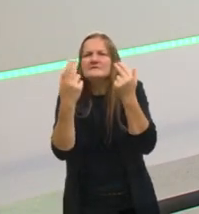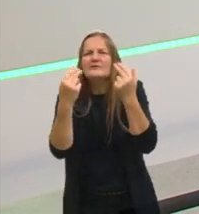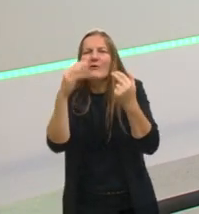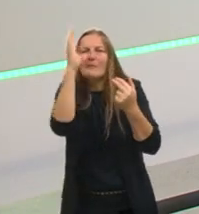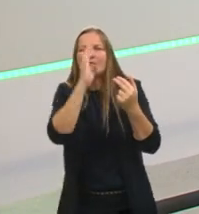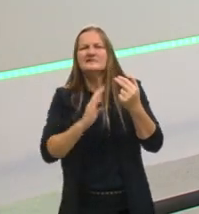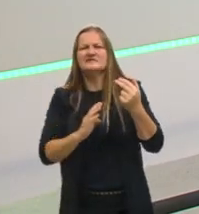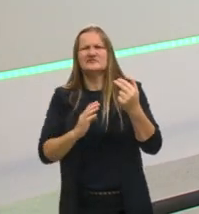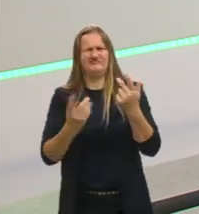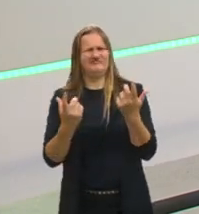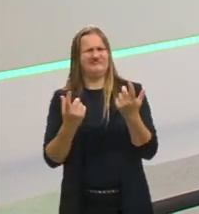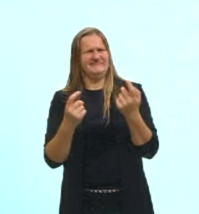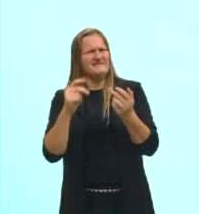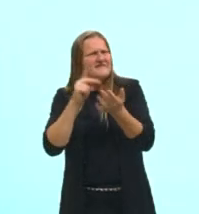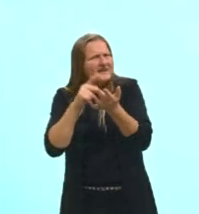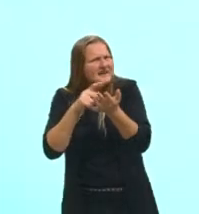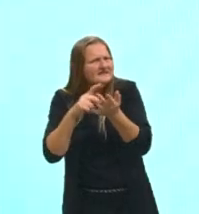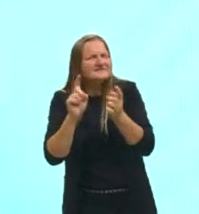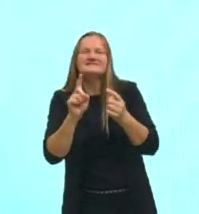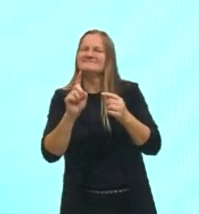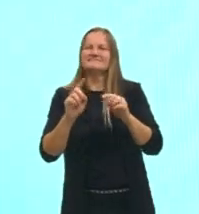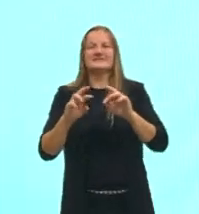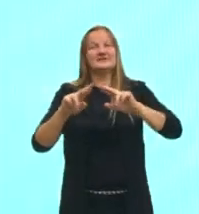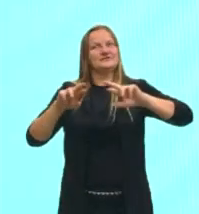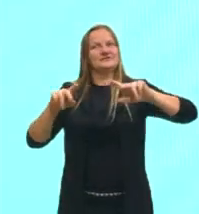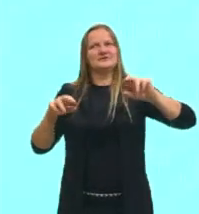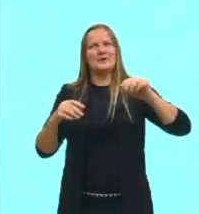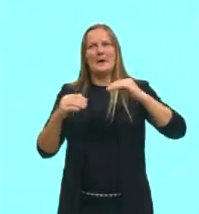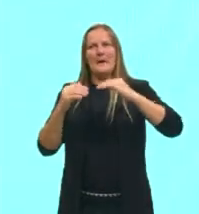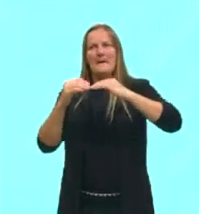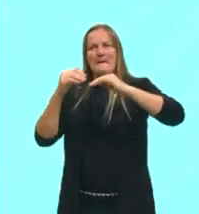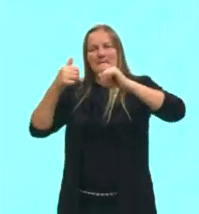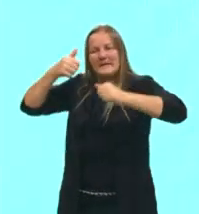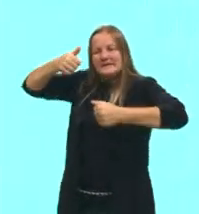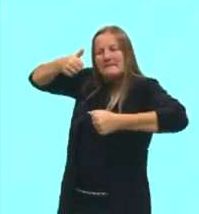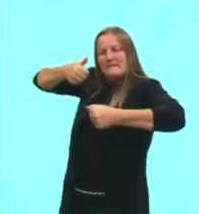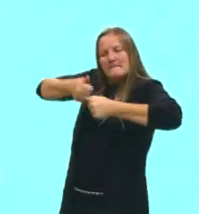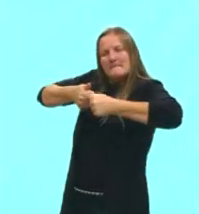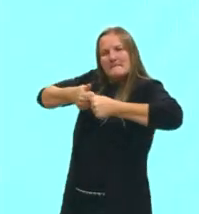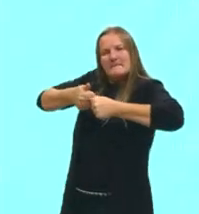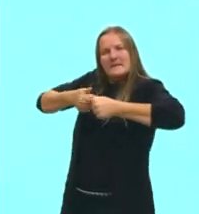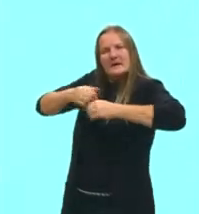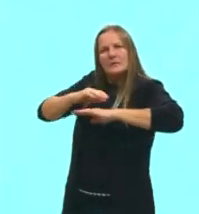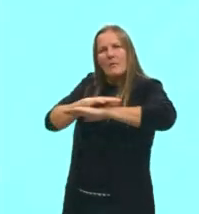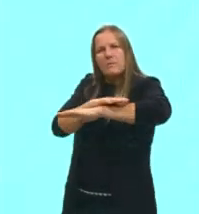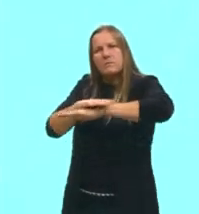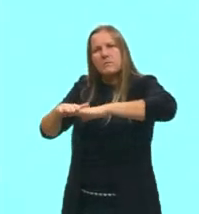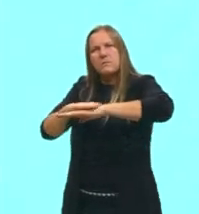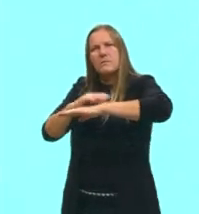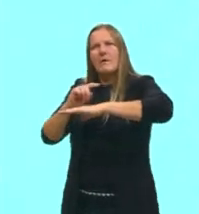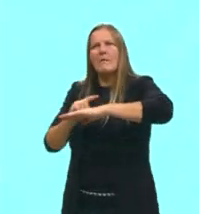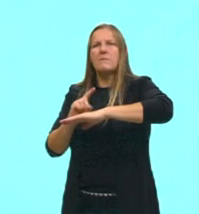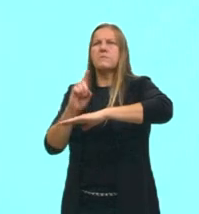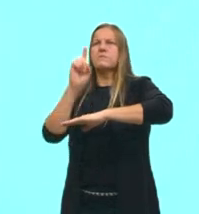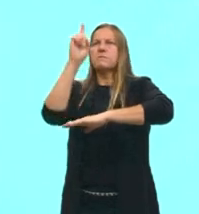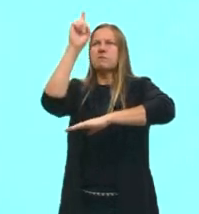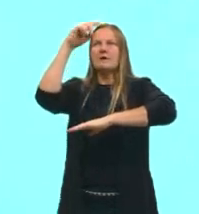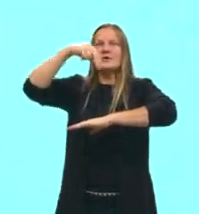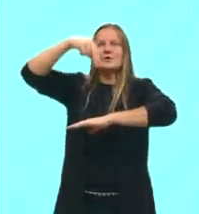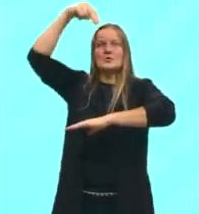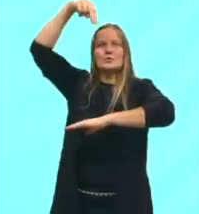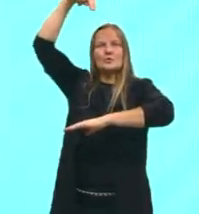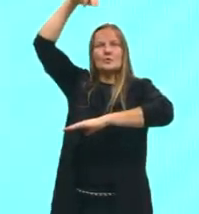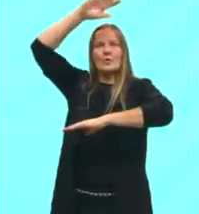quer conforme quanto mais perto do do Polo maior vai ser a área que eu vou ter Olha só o tamanho lá o Brasil